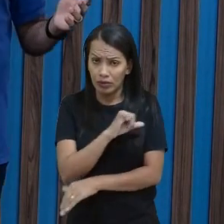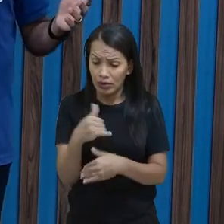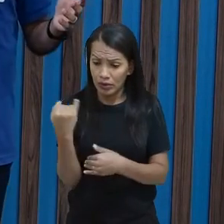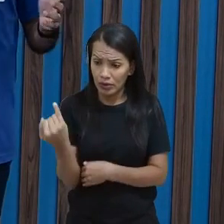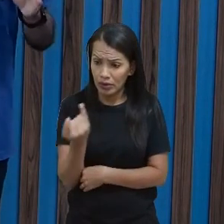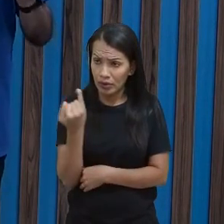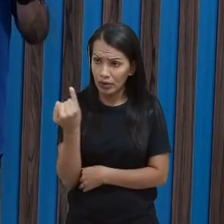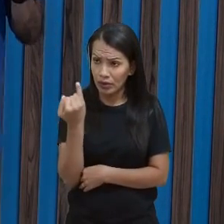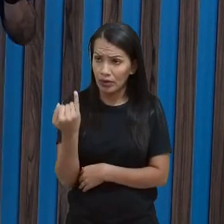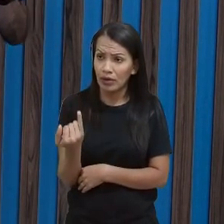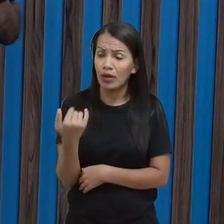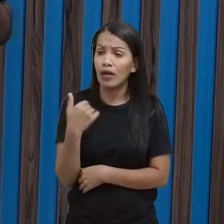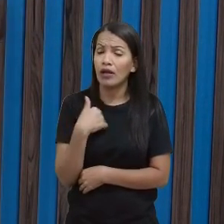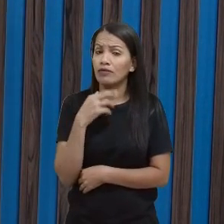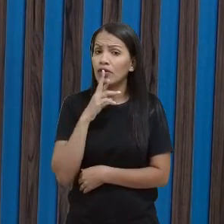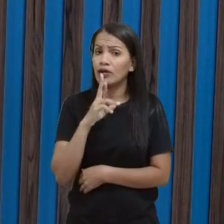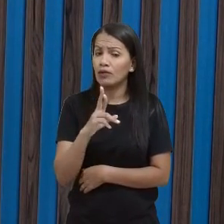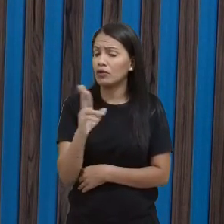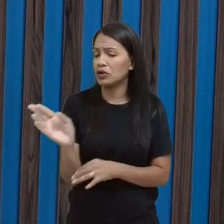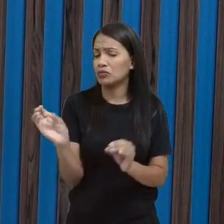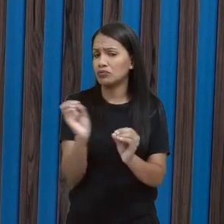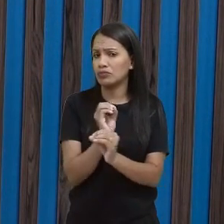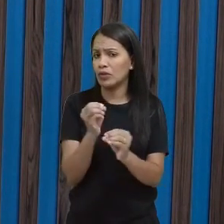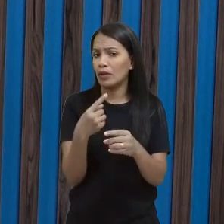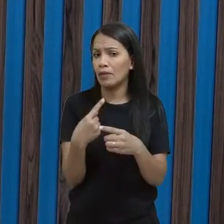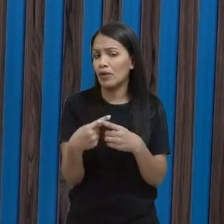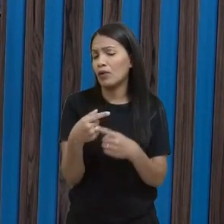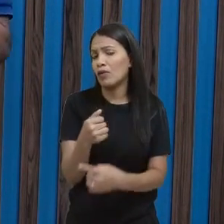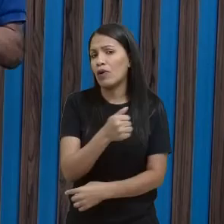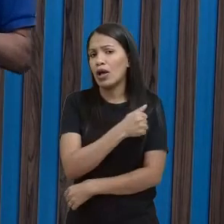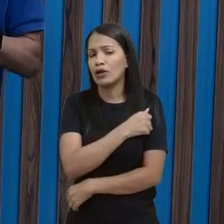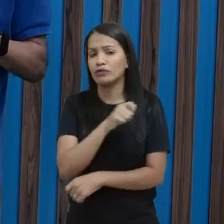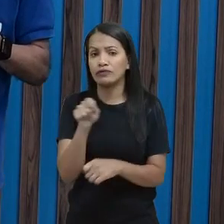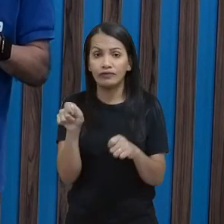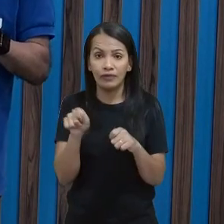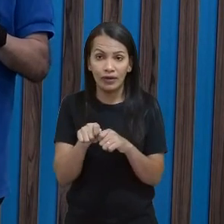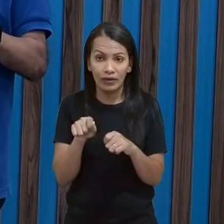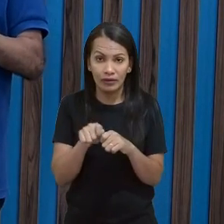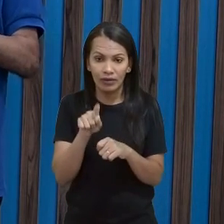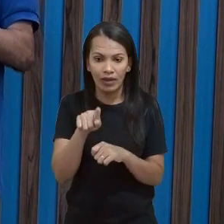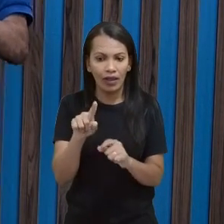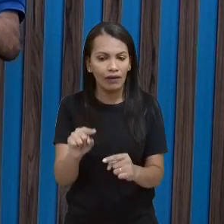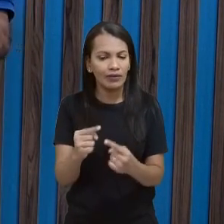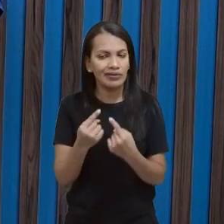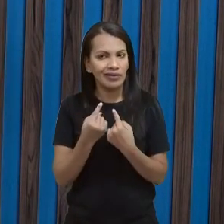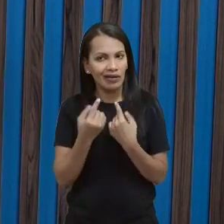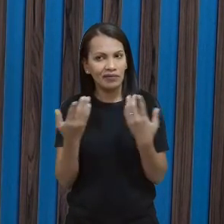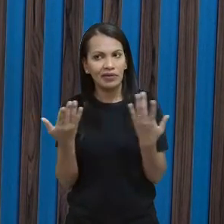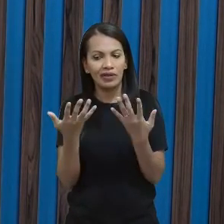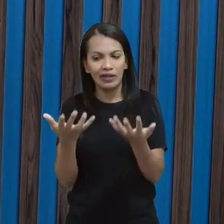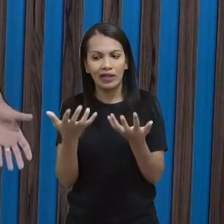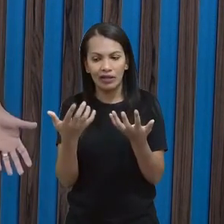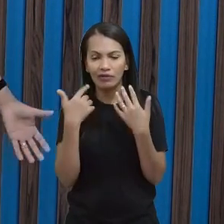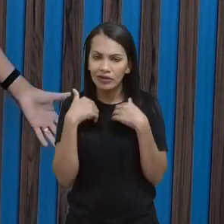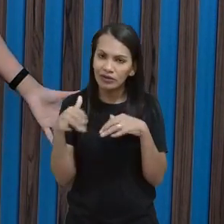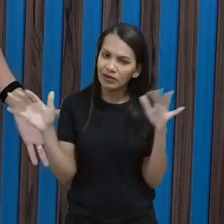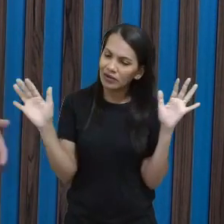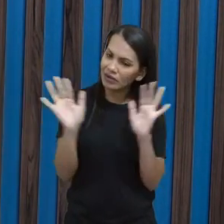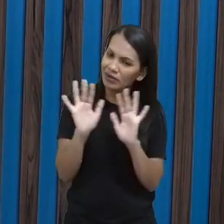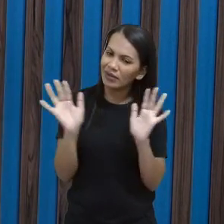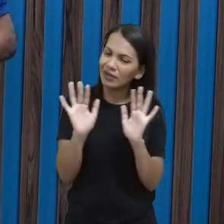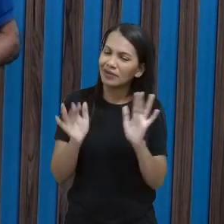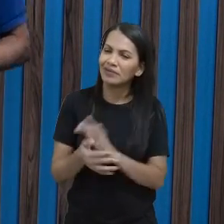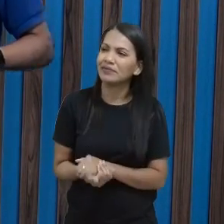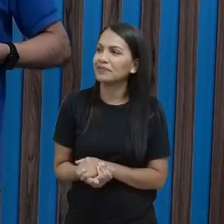Professora Marta, eu não vou dar a resposta não, eu vou deixar esses alunos aí fazer essa questão, porque é um desafio. E aí eu queria que você se despedisse dos meus colegas